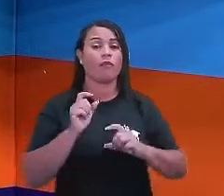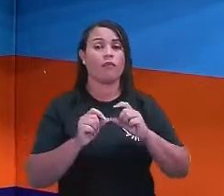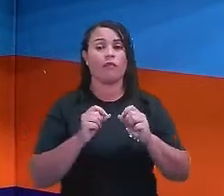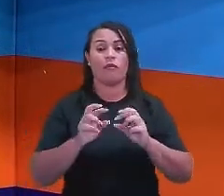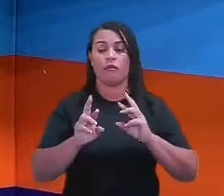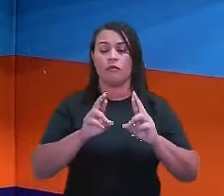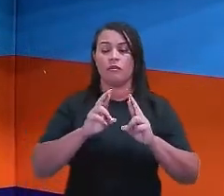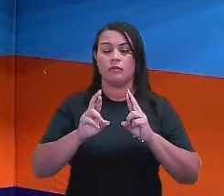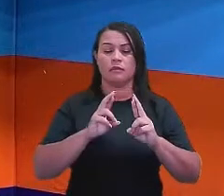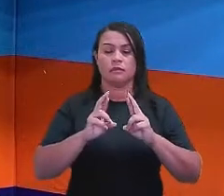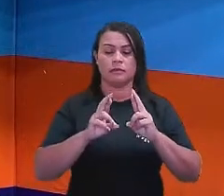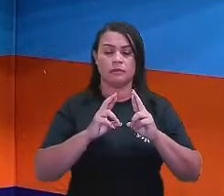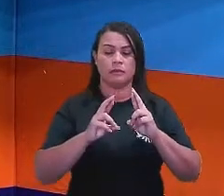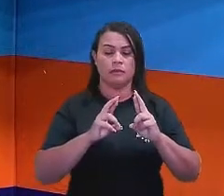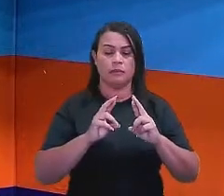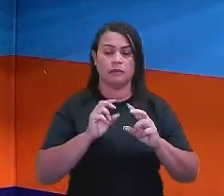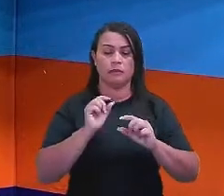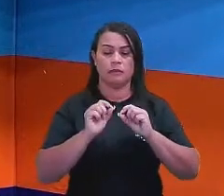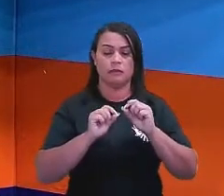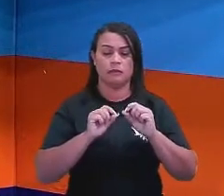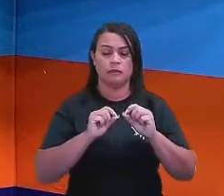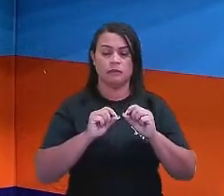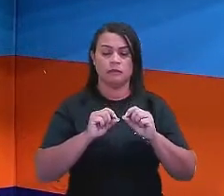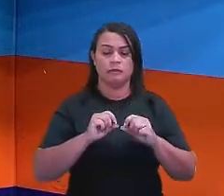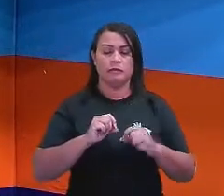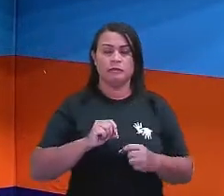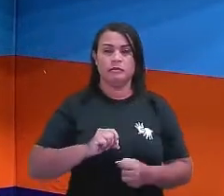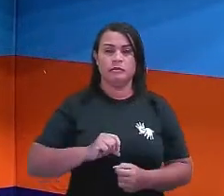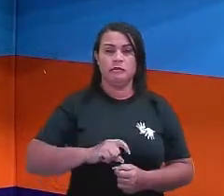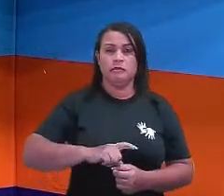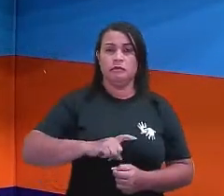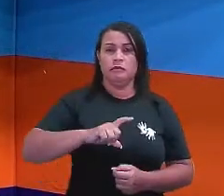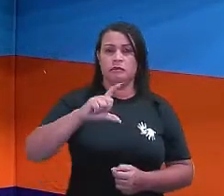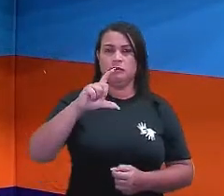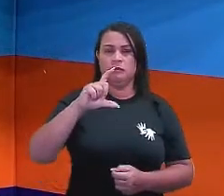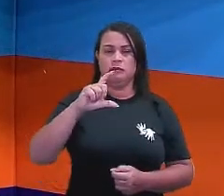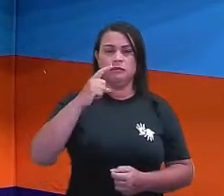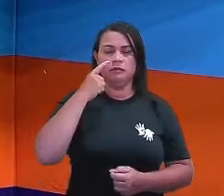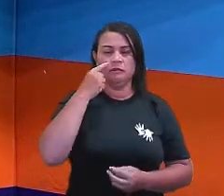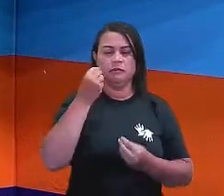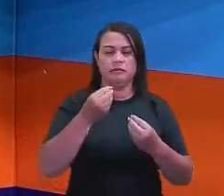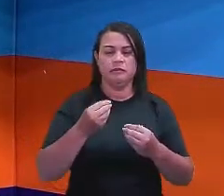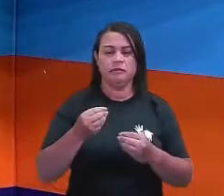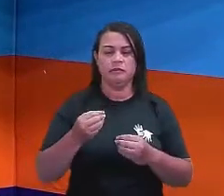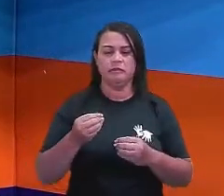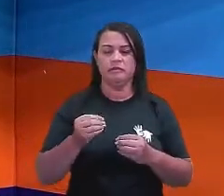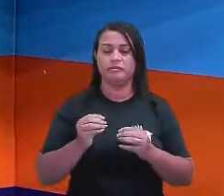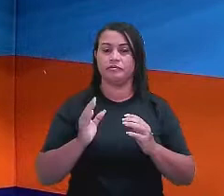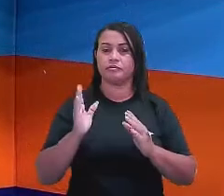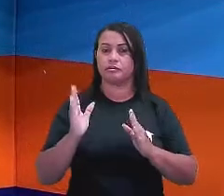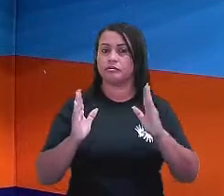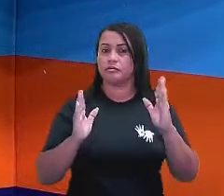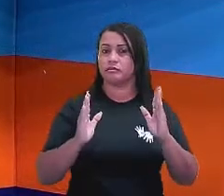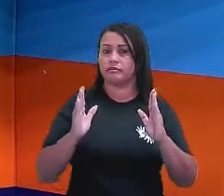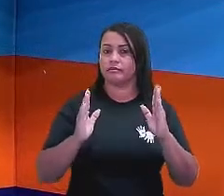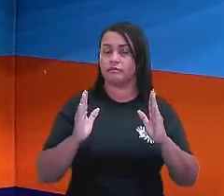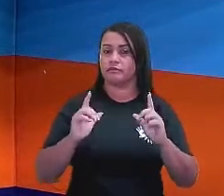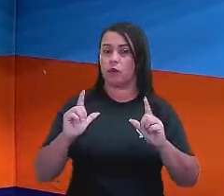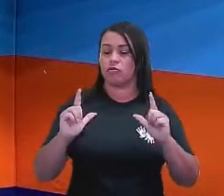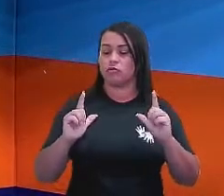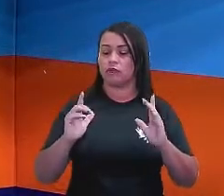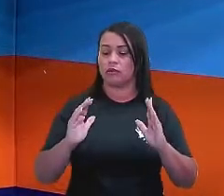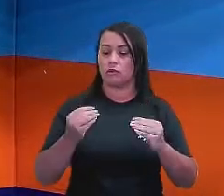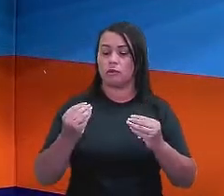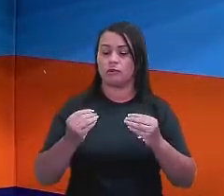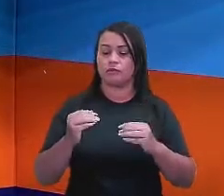a relação de aumento do lado de um quadrado, tá? Tanto para a relação de área, quanto para a relação